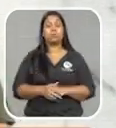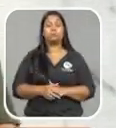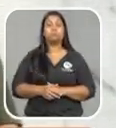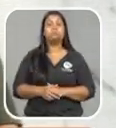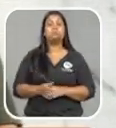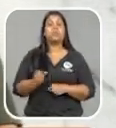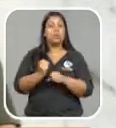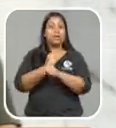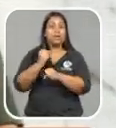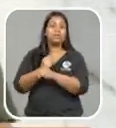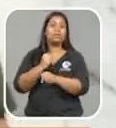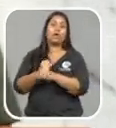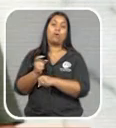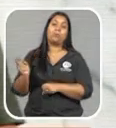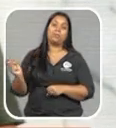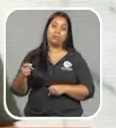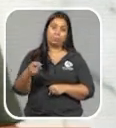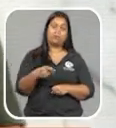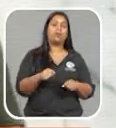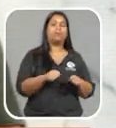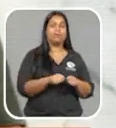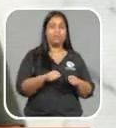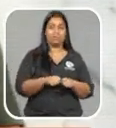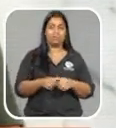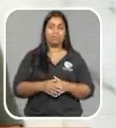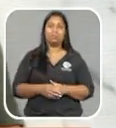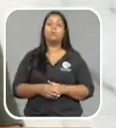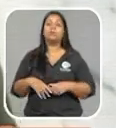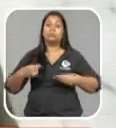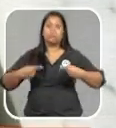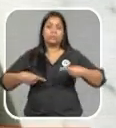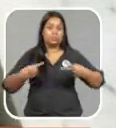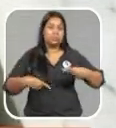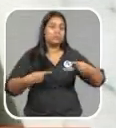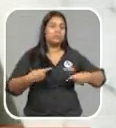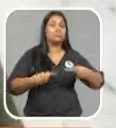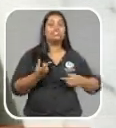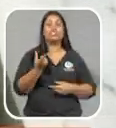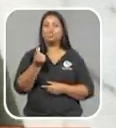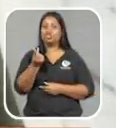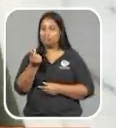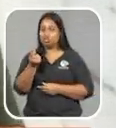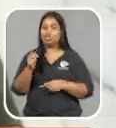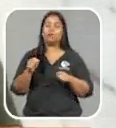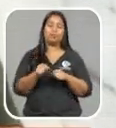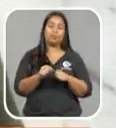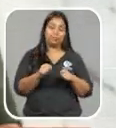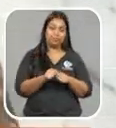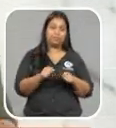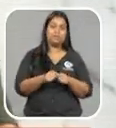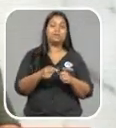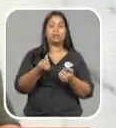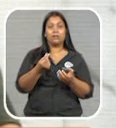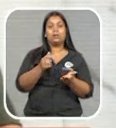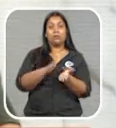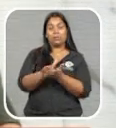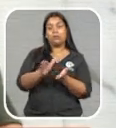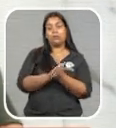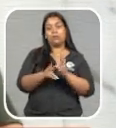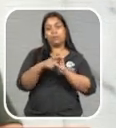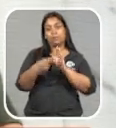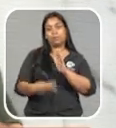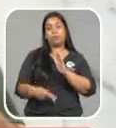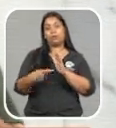hora o Brasil vai ter que discutir isso. Você precisa de dinheiro para financiar o Estado. Você tem um problema. O Brasil, o